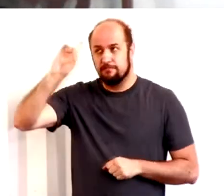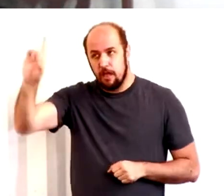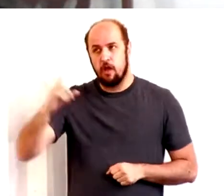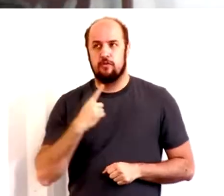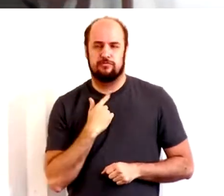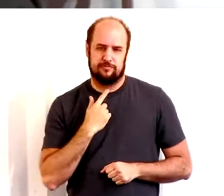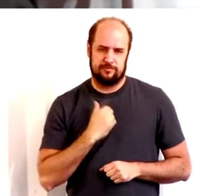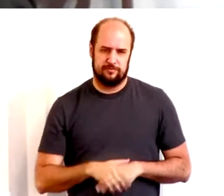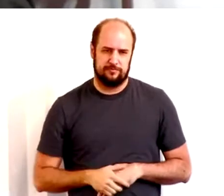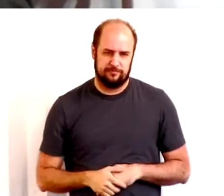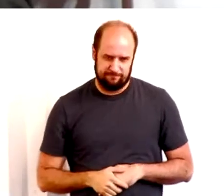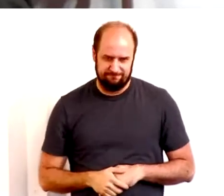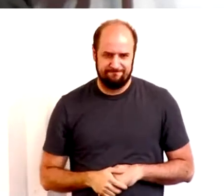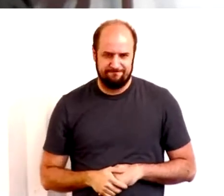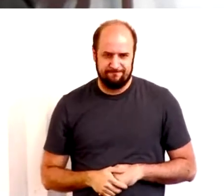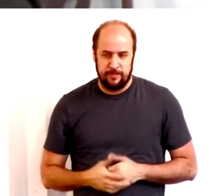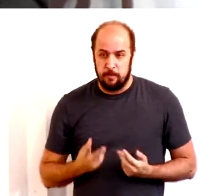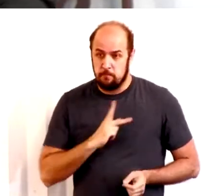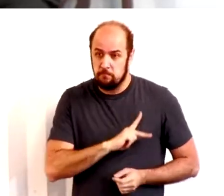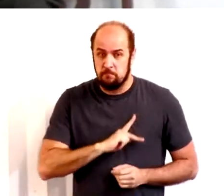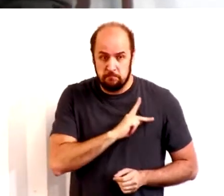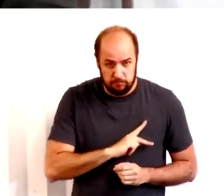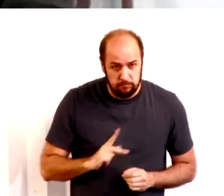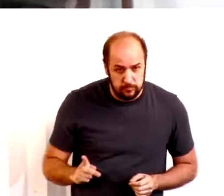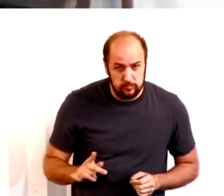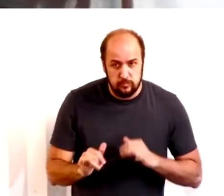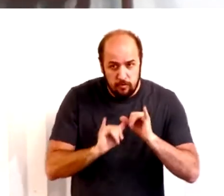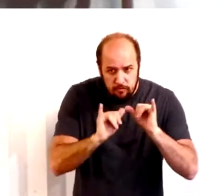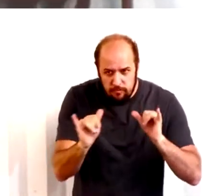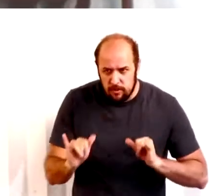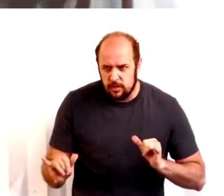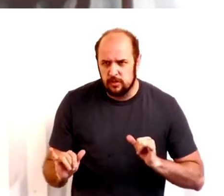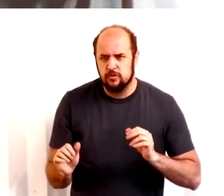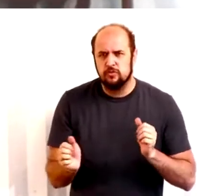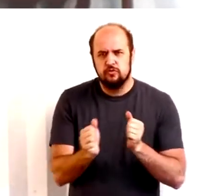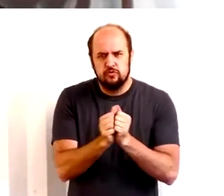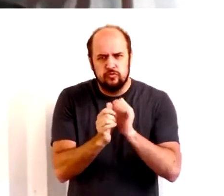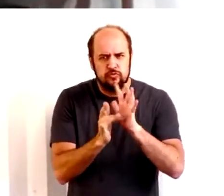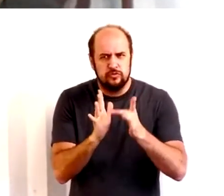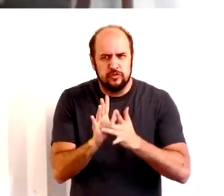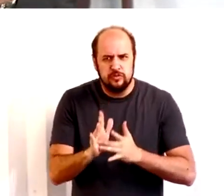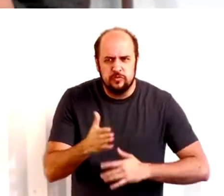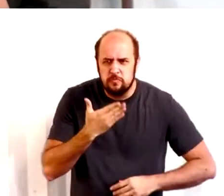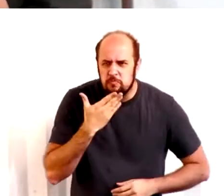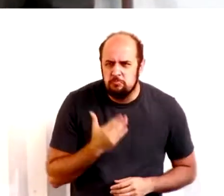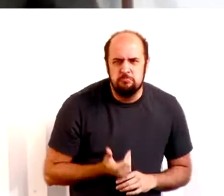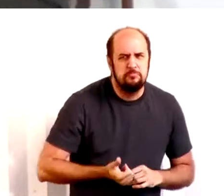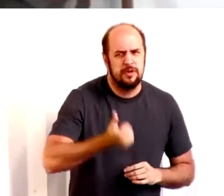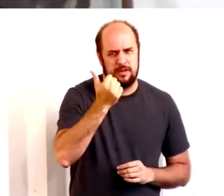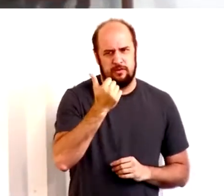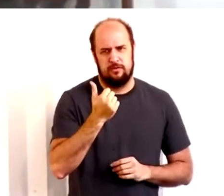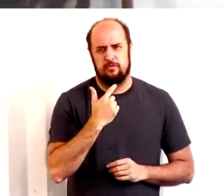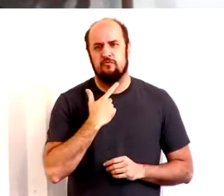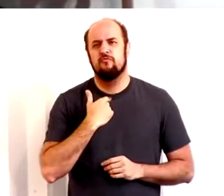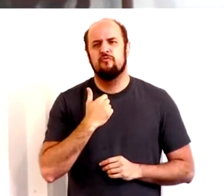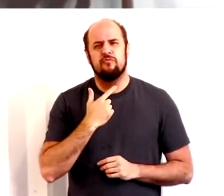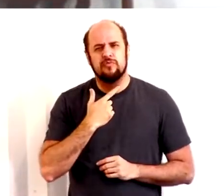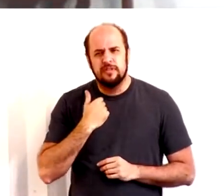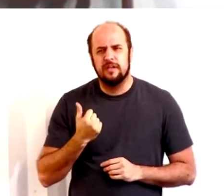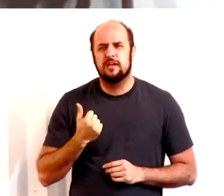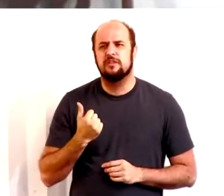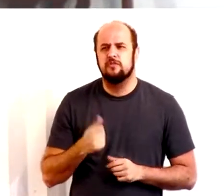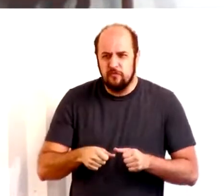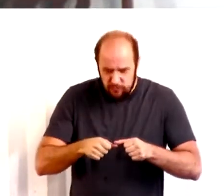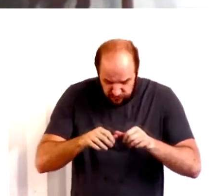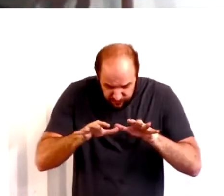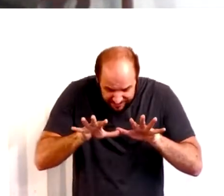na liturgia, Paulo, ele diz que estar com Cristo é infinitamente melhor. E o desejo dele era partir e estar com